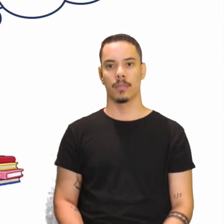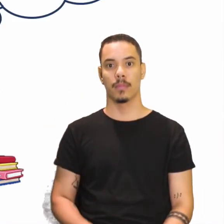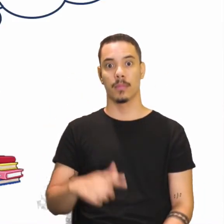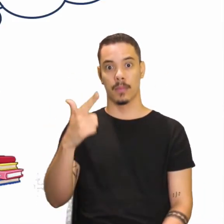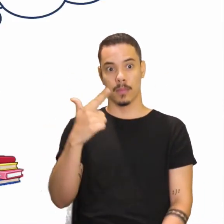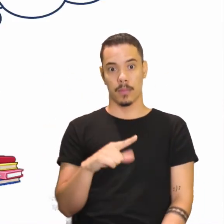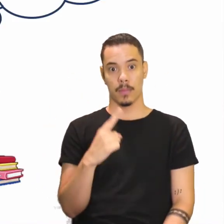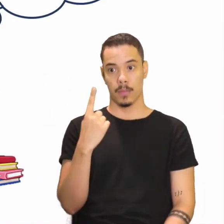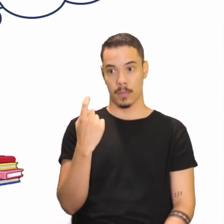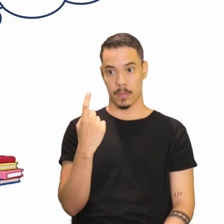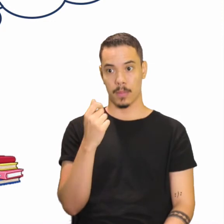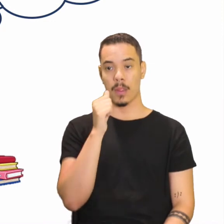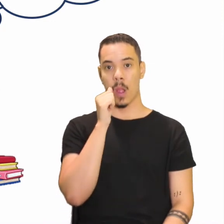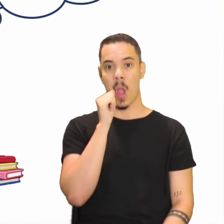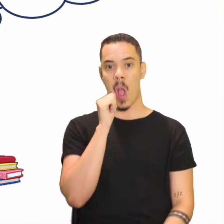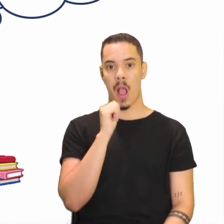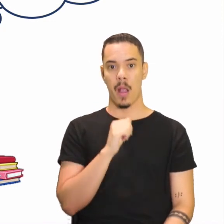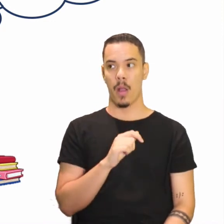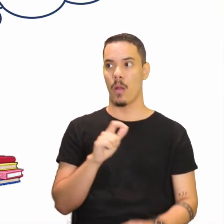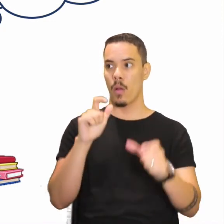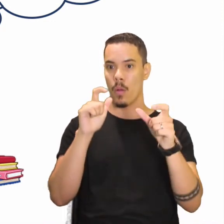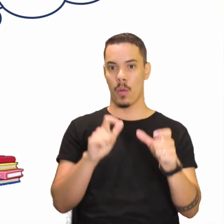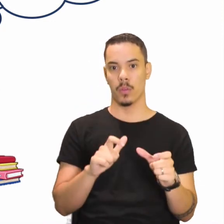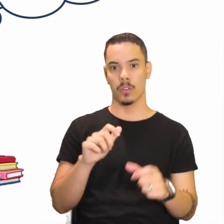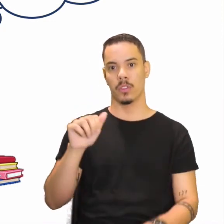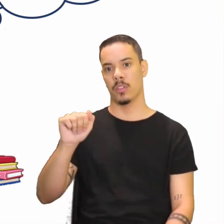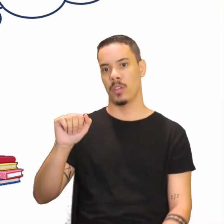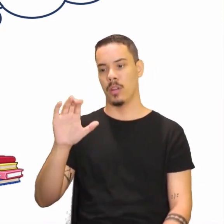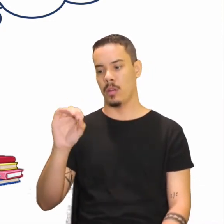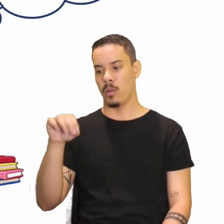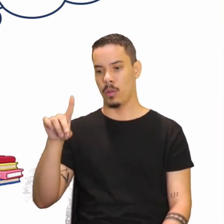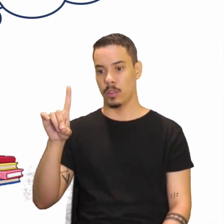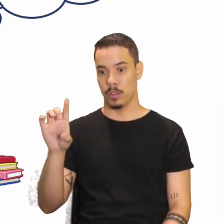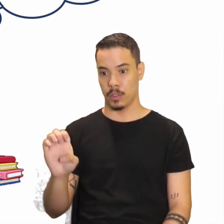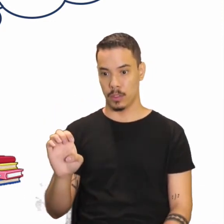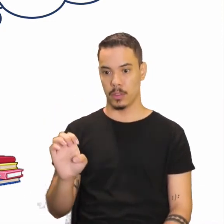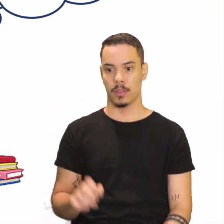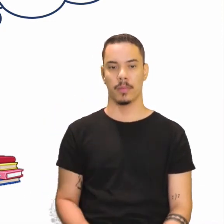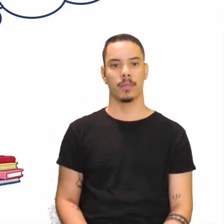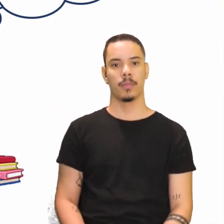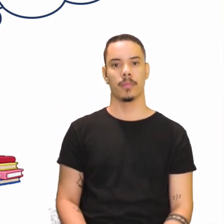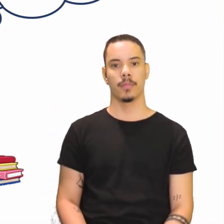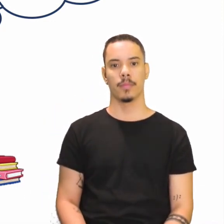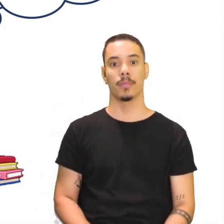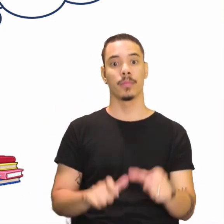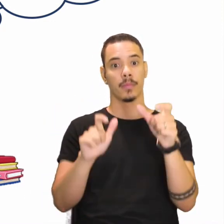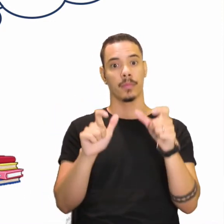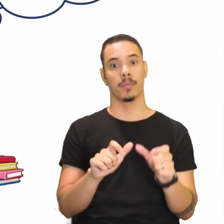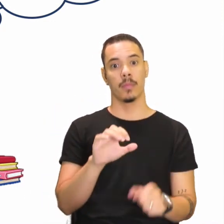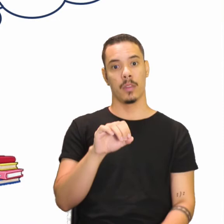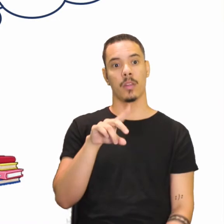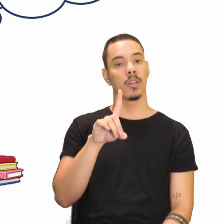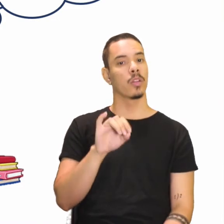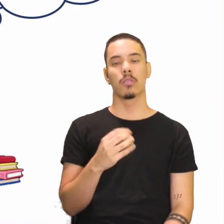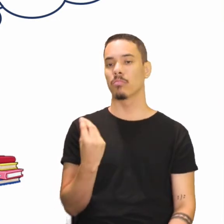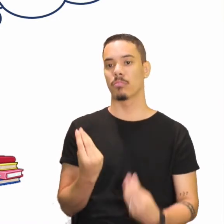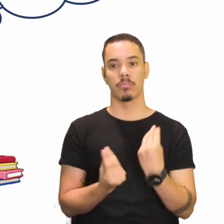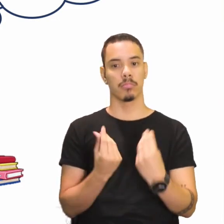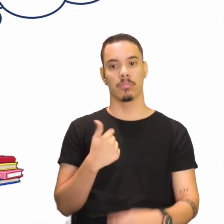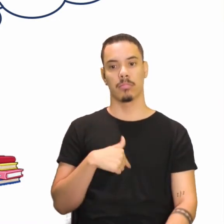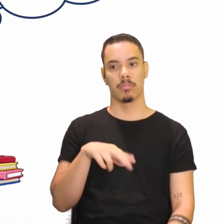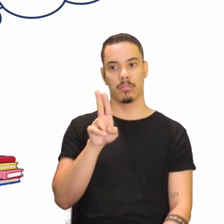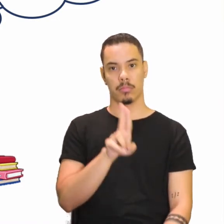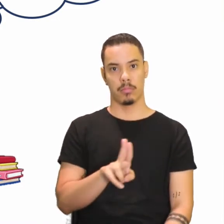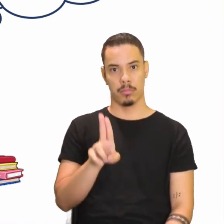vocês. Temos aqui o onde e aonde. Temos aqui o seguinte, o onde. Amadinho, quando que eu vou usar o